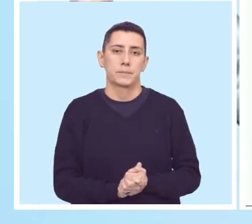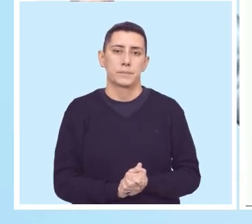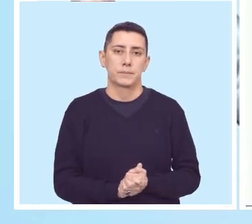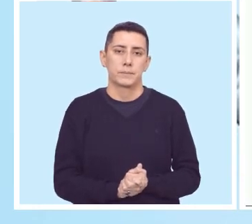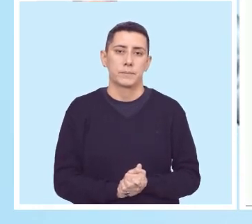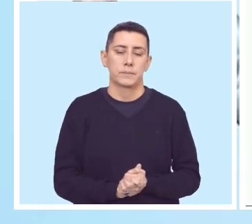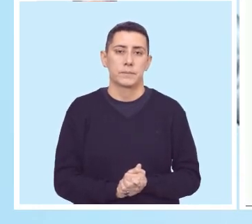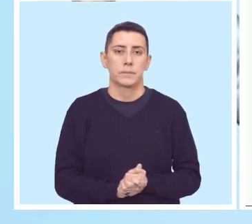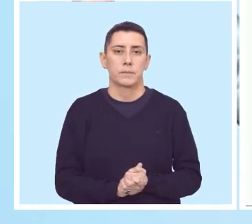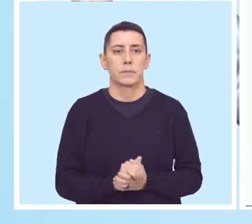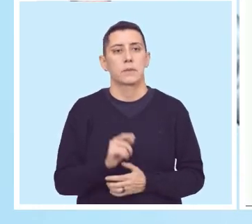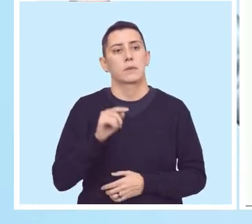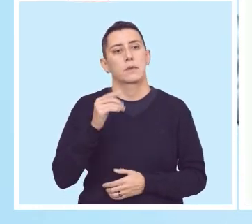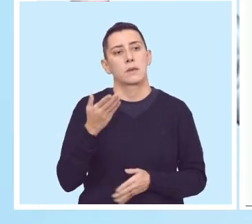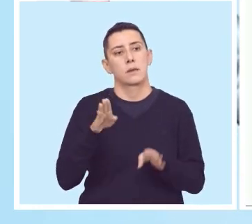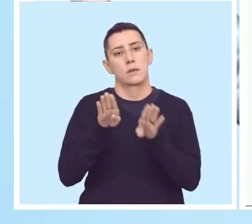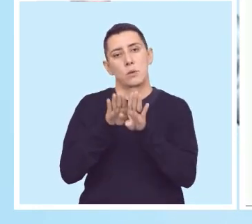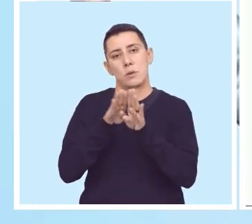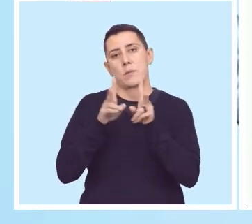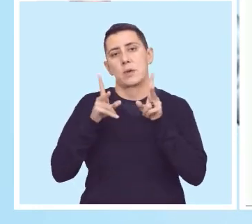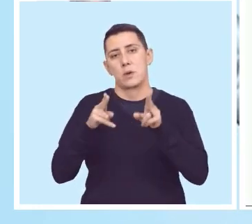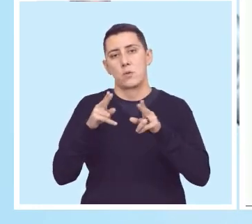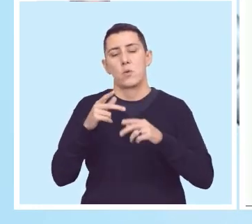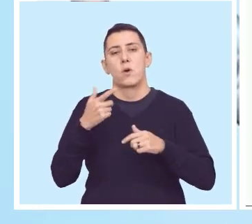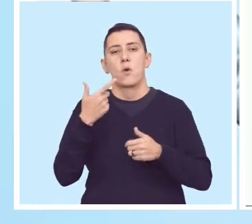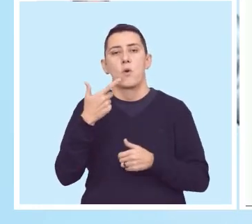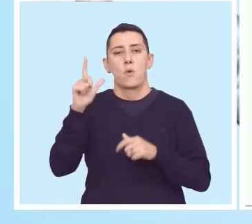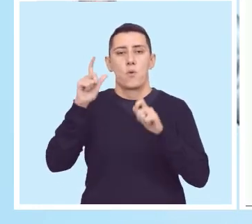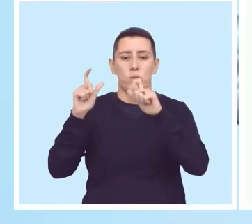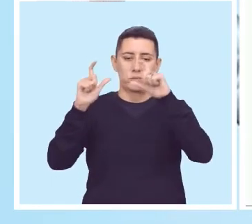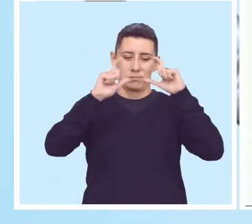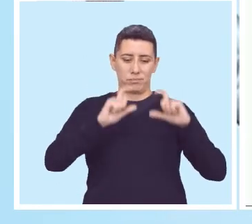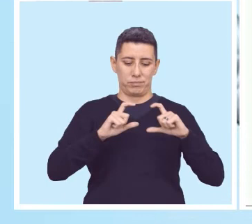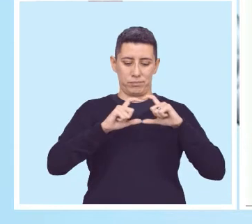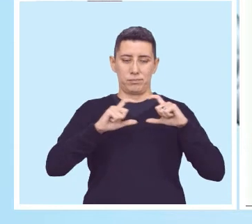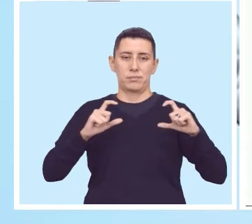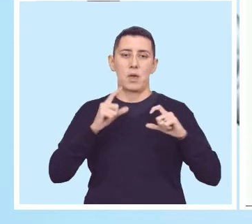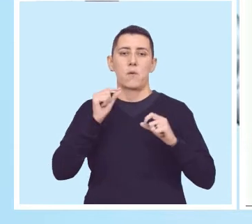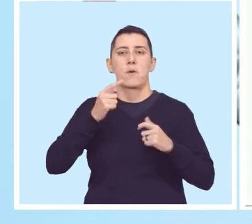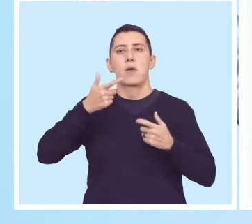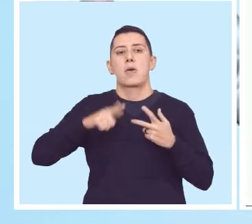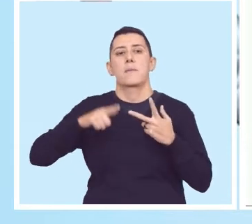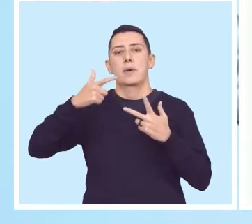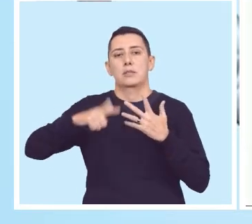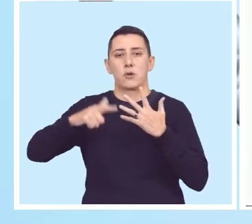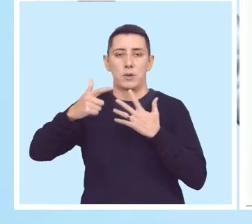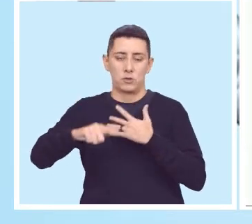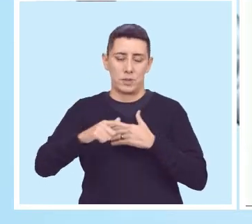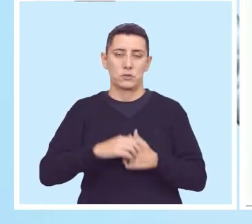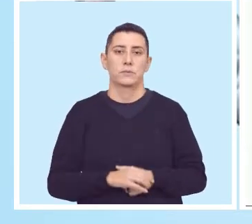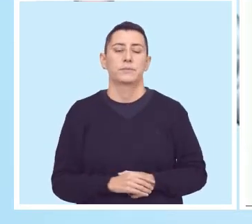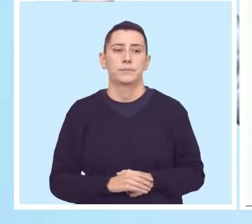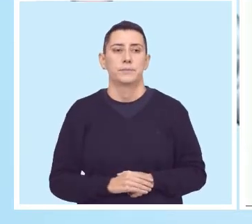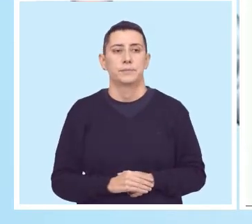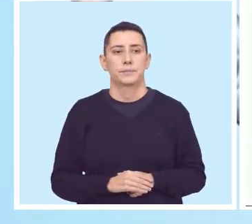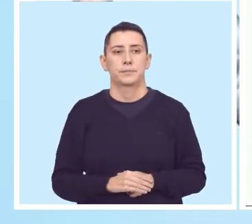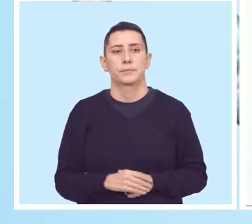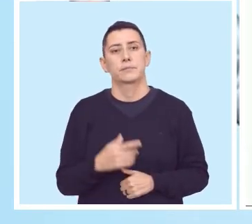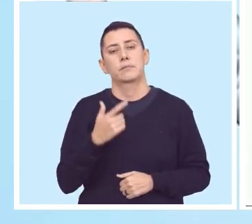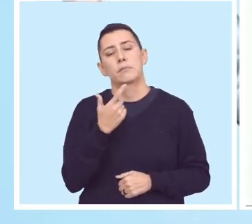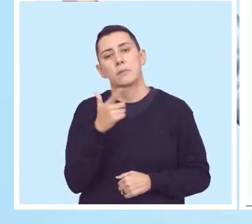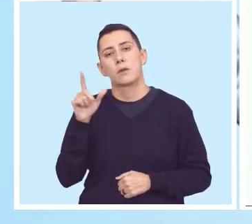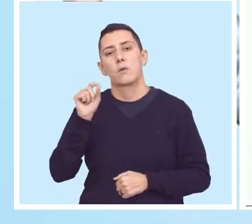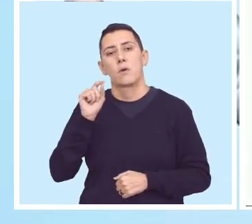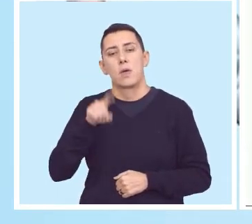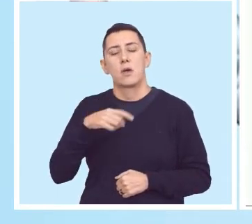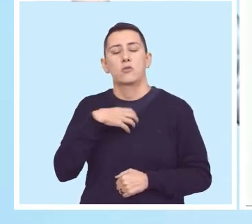Então, basicamente, foi utilizado também esse módulo de sobreposição para essa eliminação de redundâncias. Além disso, um outro módulo diz respeito ao processamento das